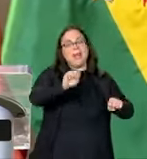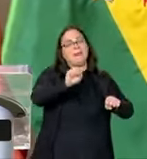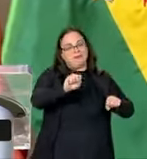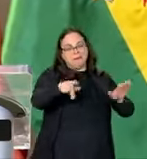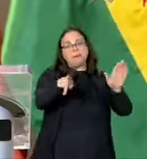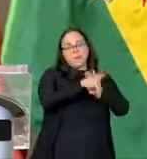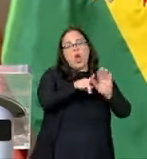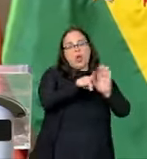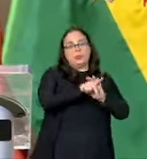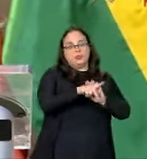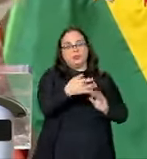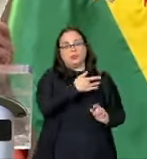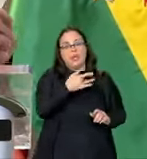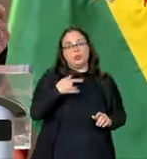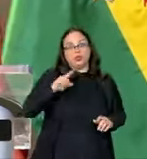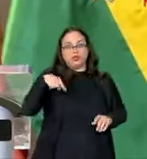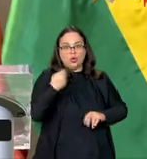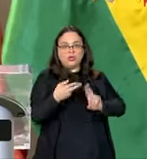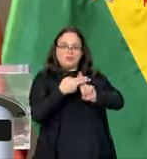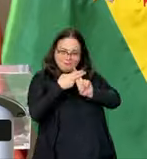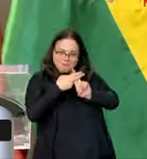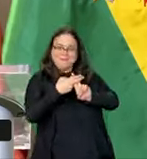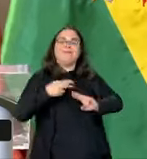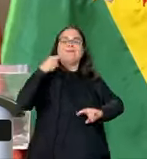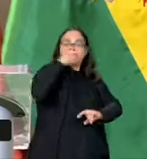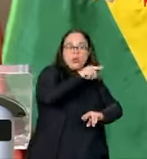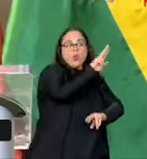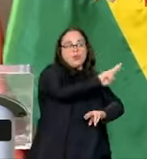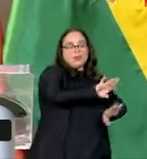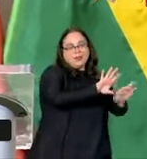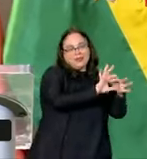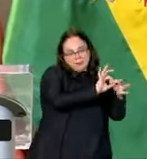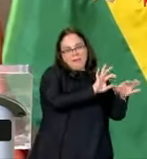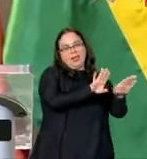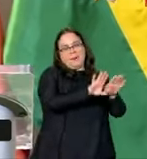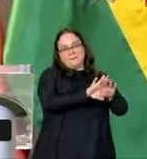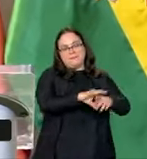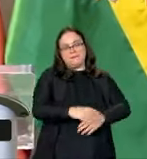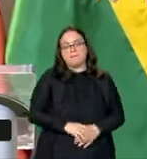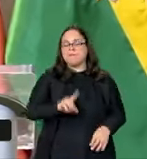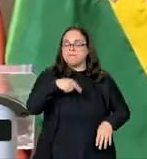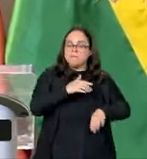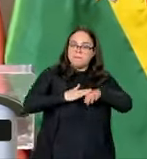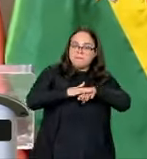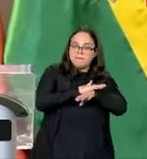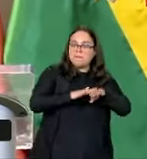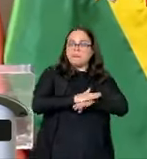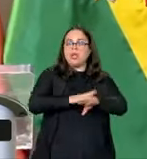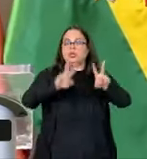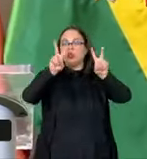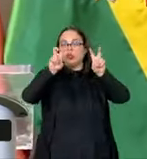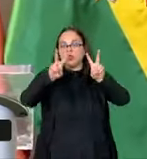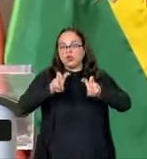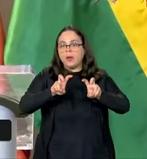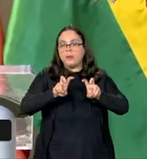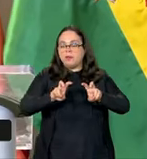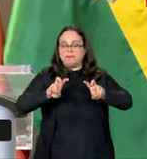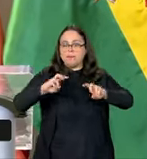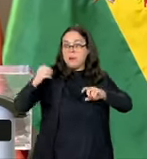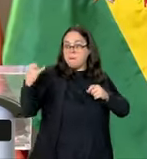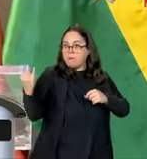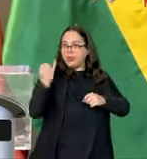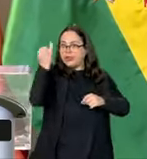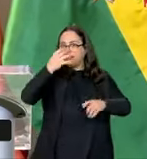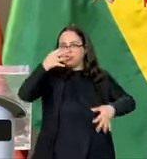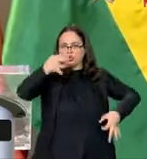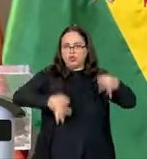sistema único de saúde no Brasil. Conversamos sobre a importância de garantir segurança jurídica a